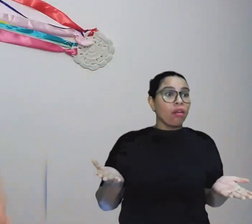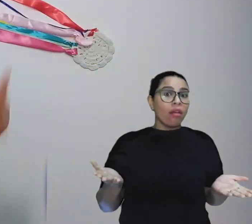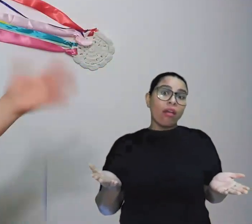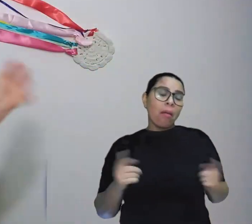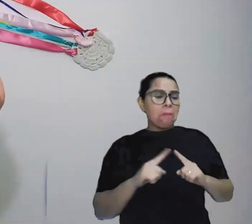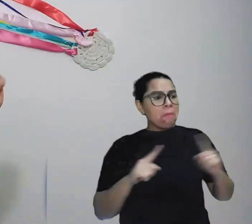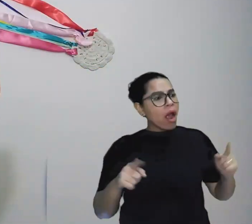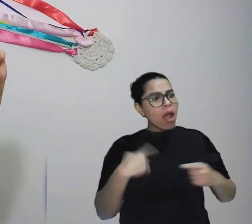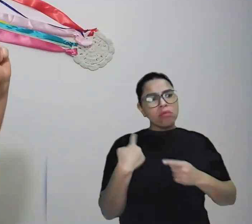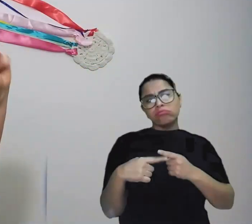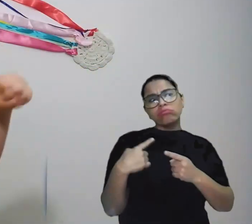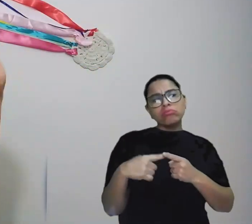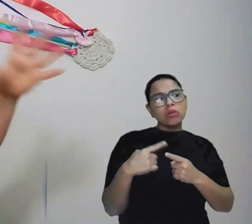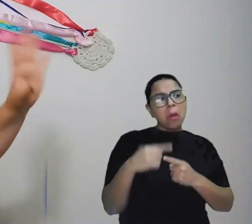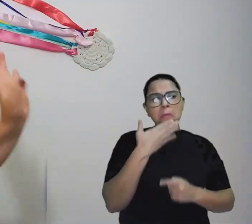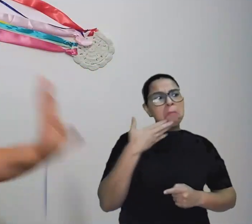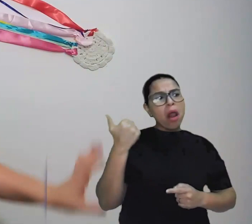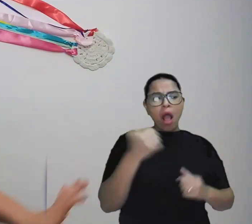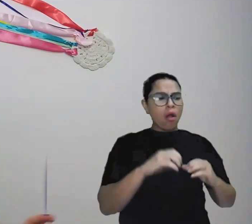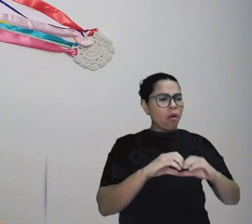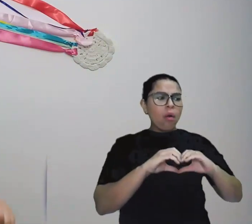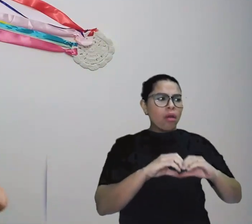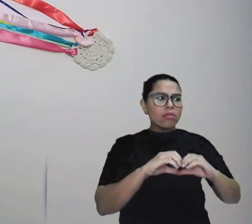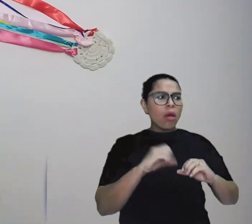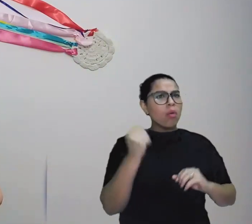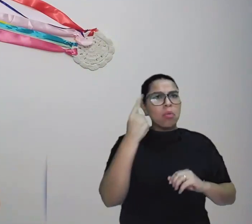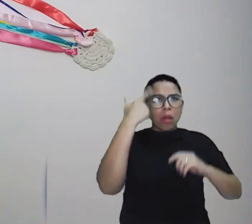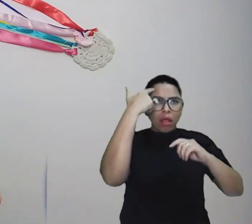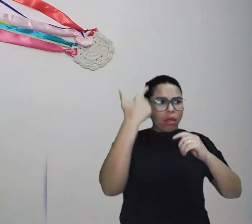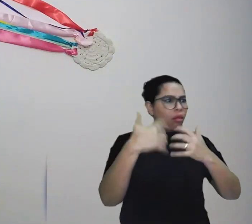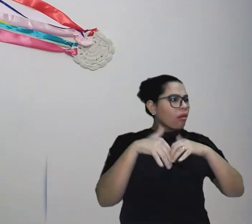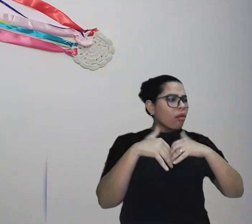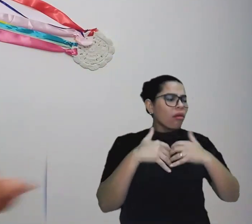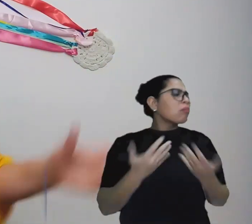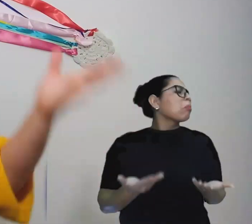Mas por que seria melhor o coração do que o cérebro?